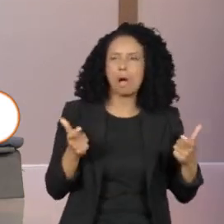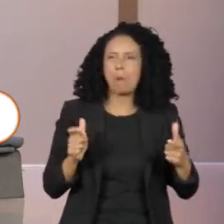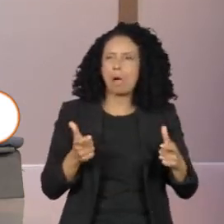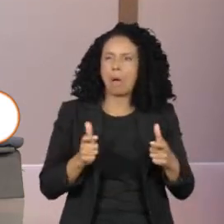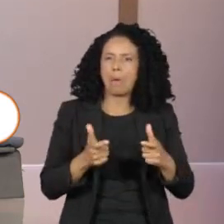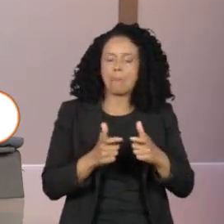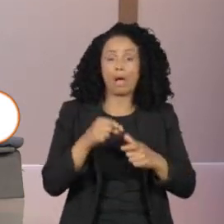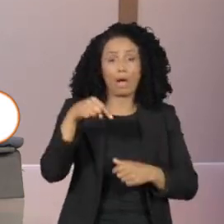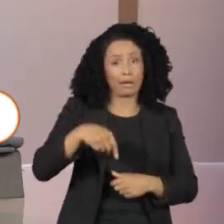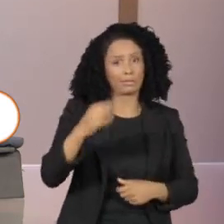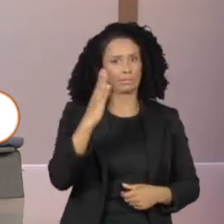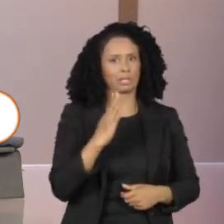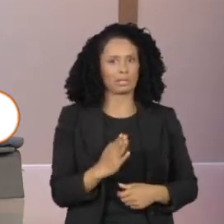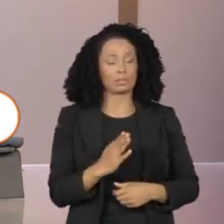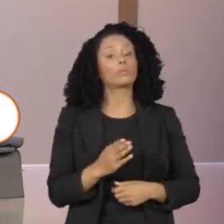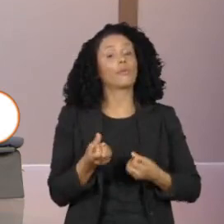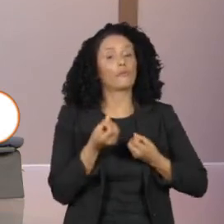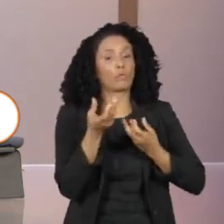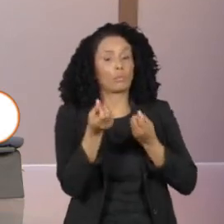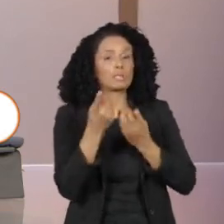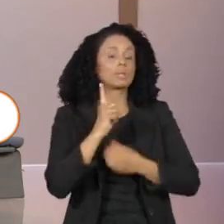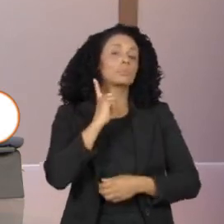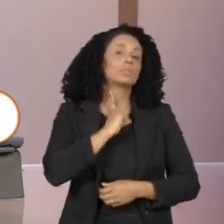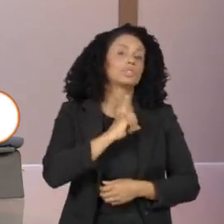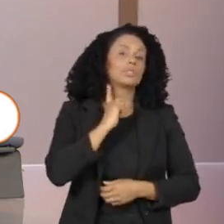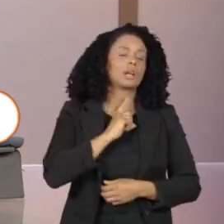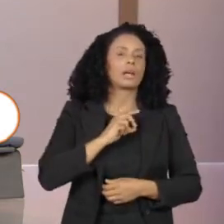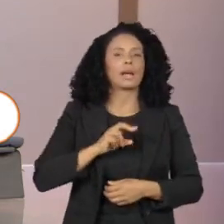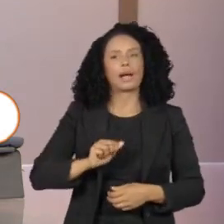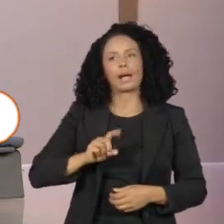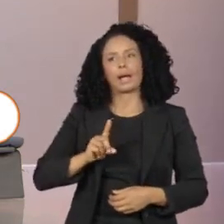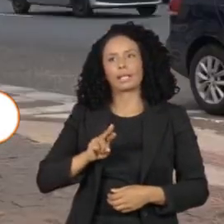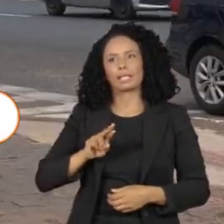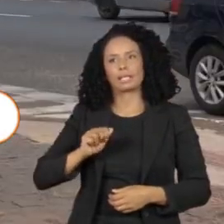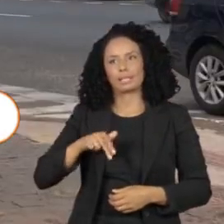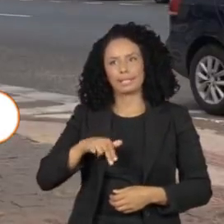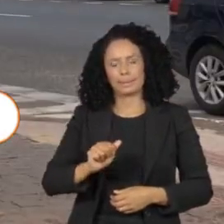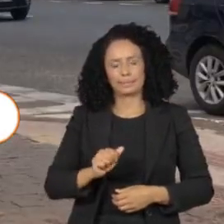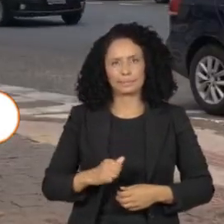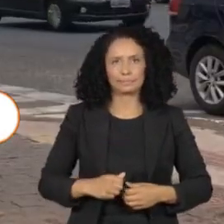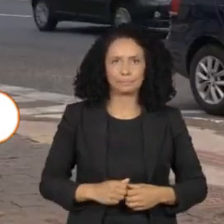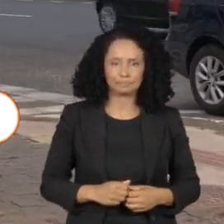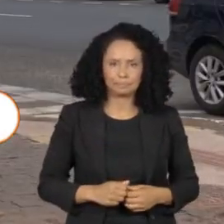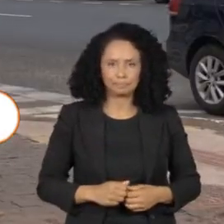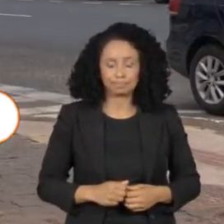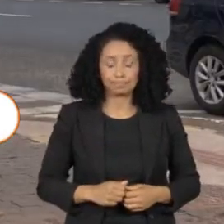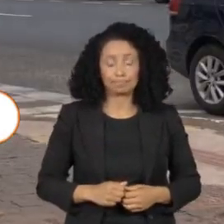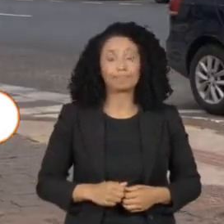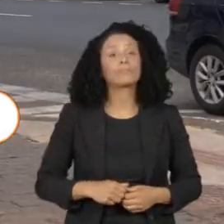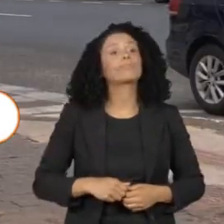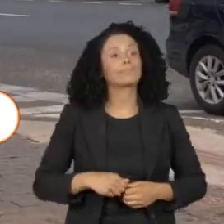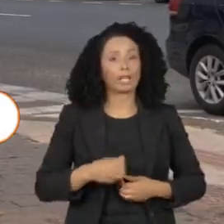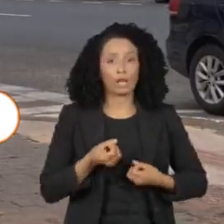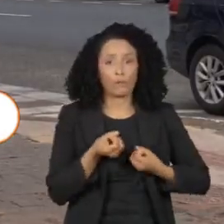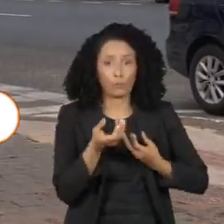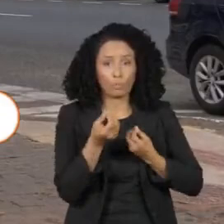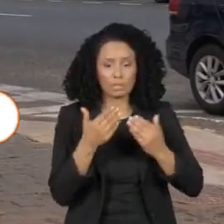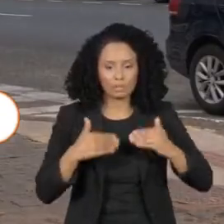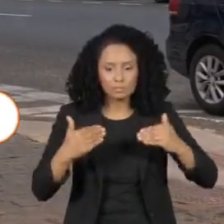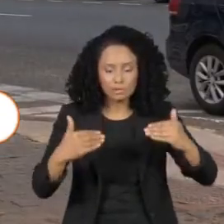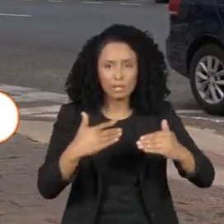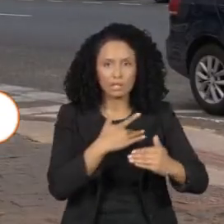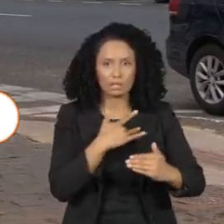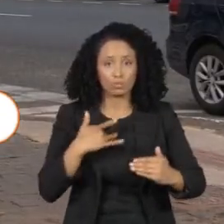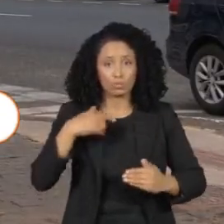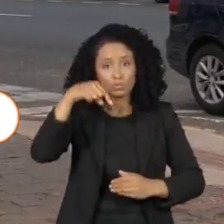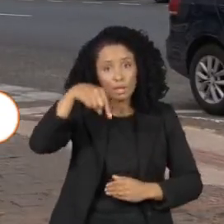Quem tem as informações para a gente de Minas Gerais é a repórter Adriana Oliveira. Segundo dados do Ministério da Saúde, o